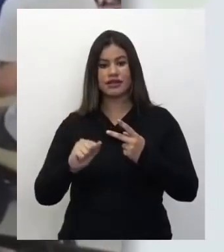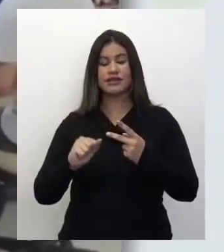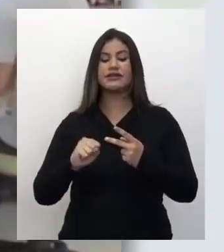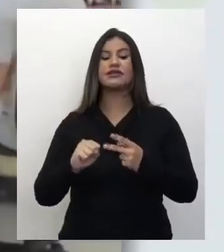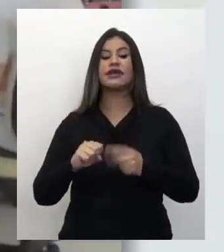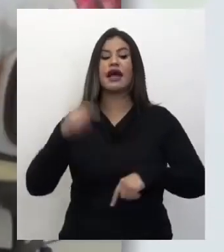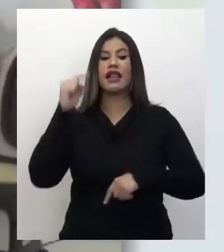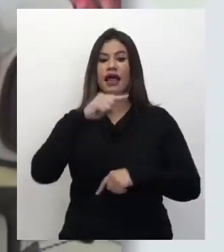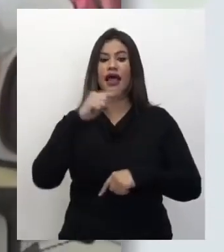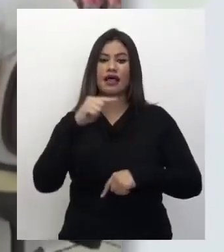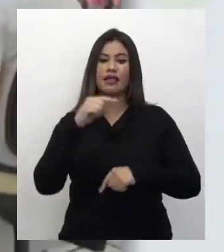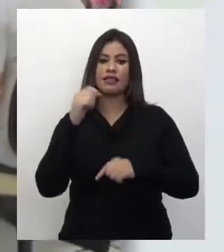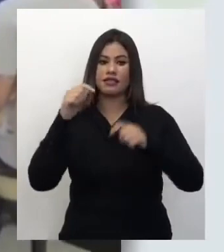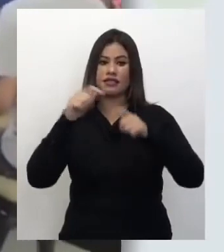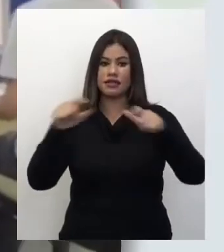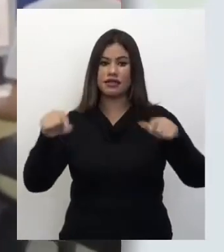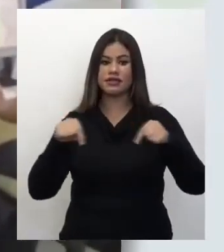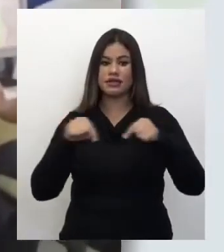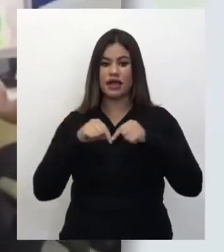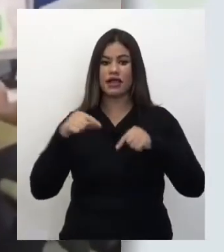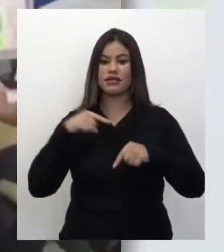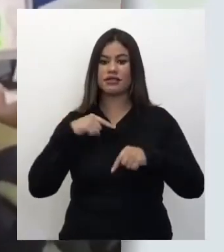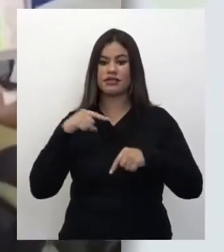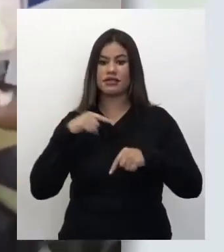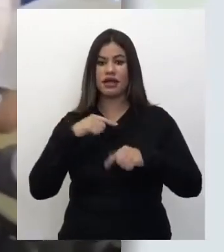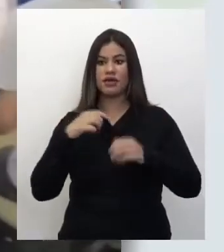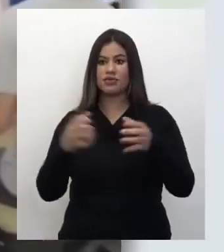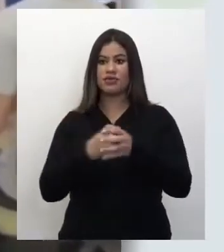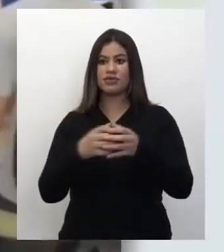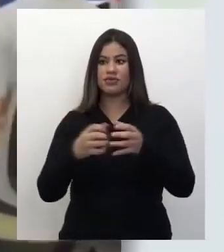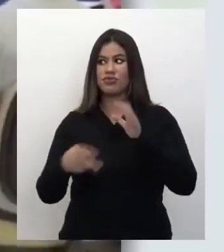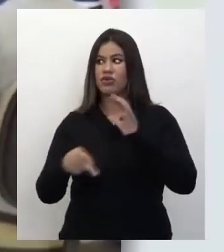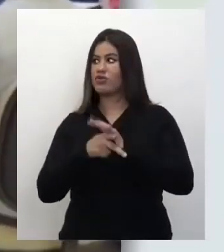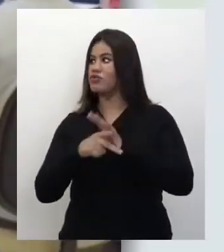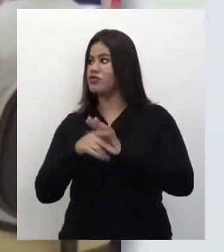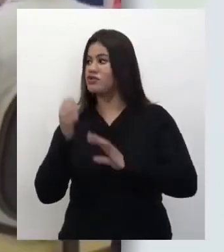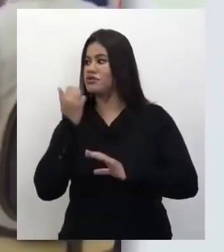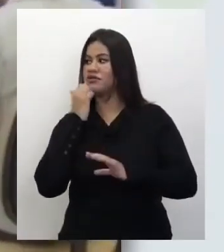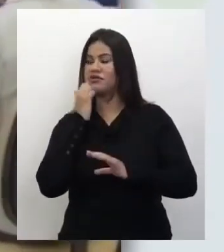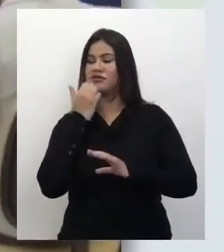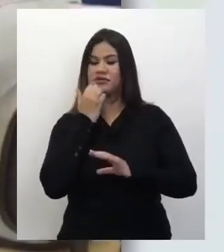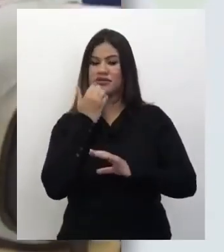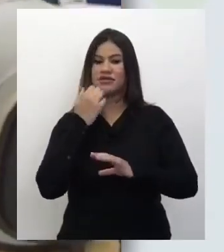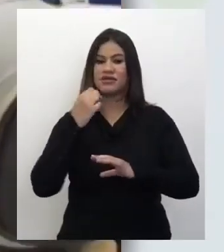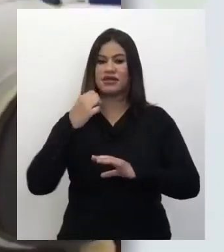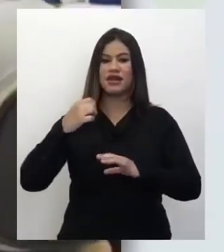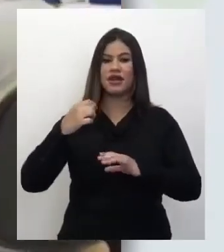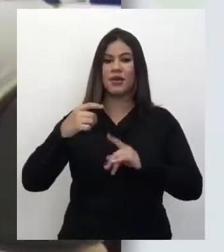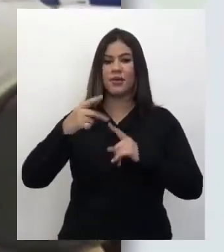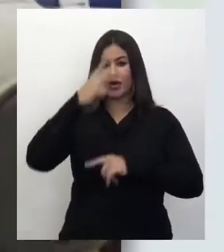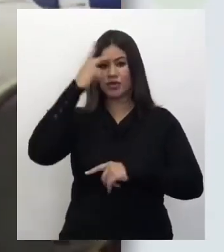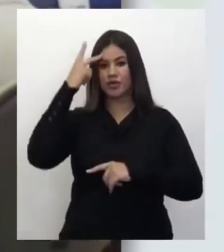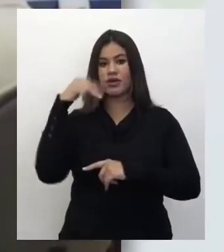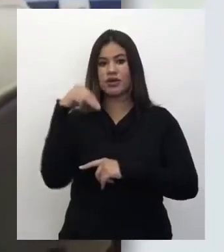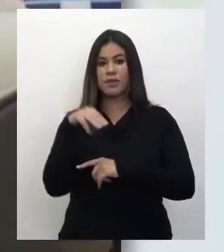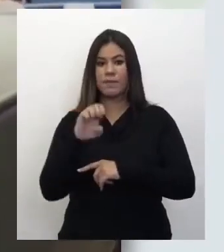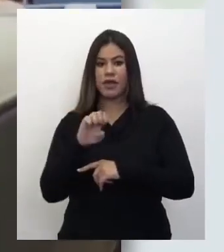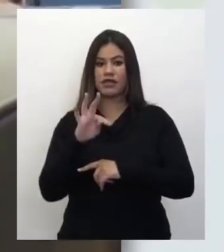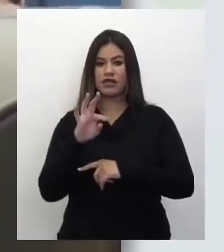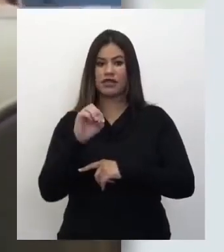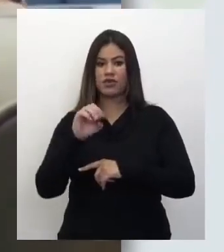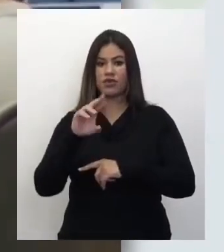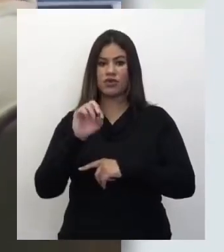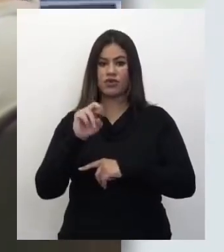especializado de cientistas e meteorologistas analisa as condições atuais de tempo. Esta análise é feita a partir de